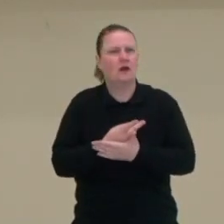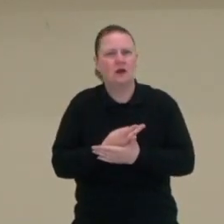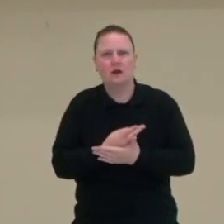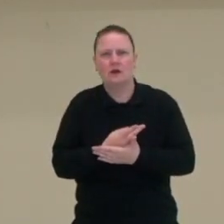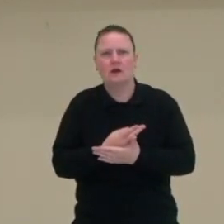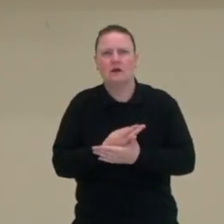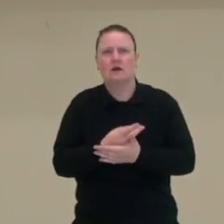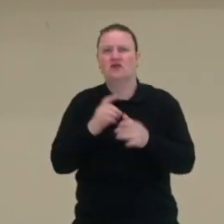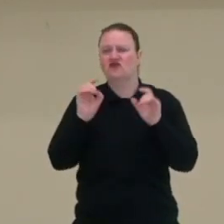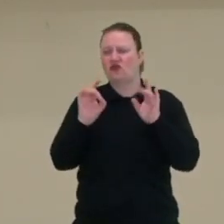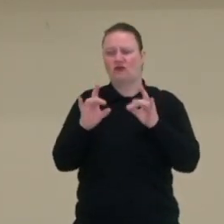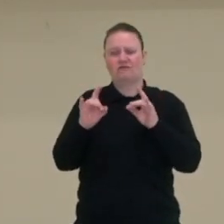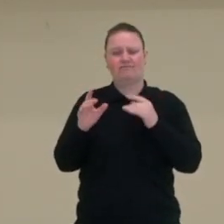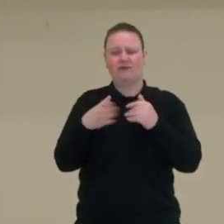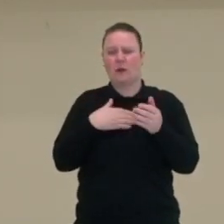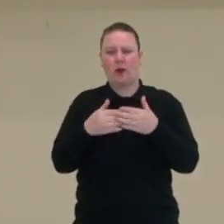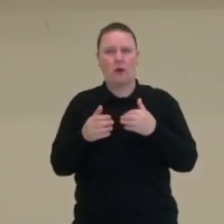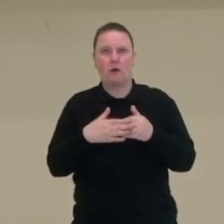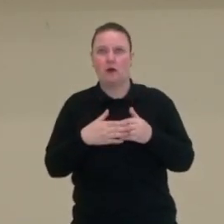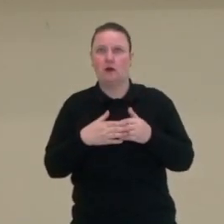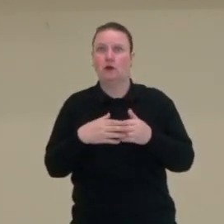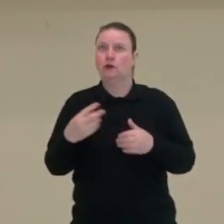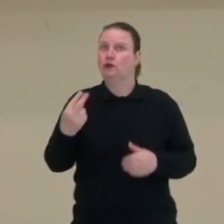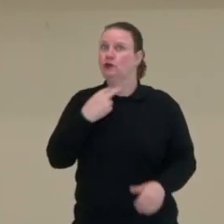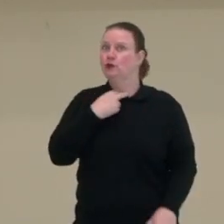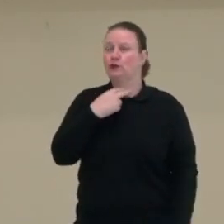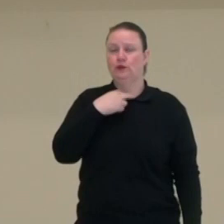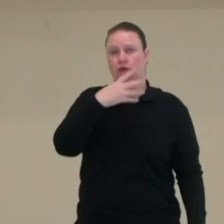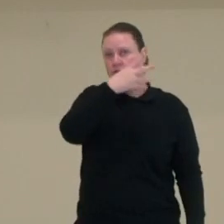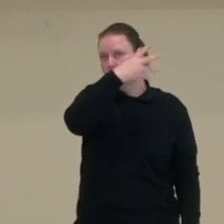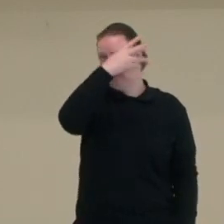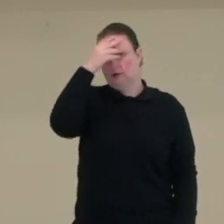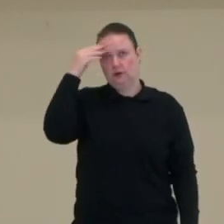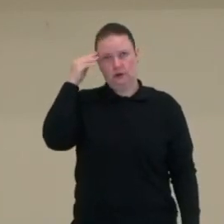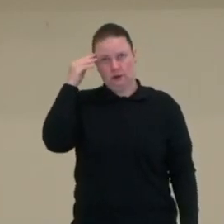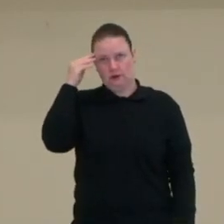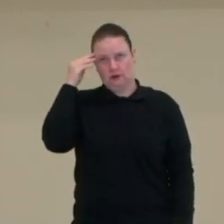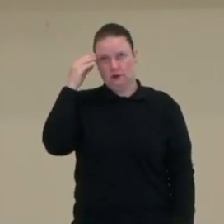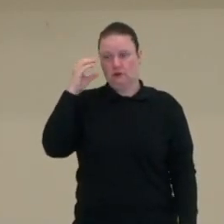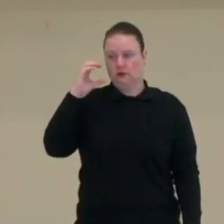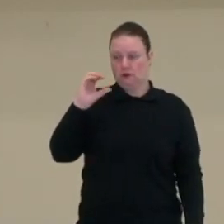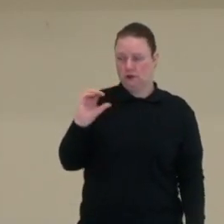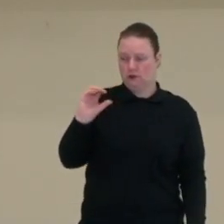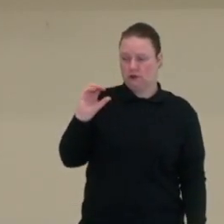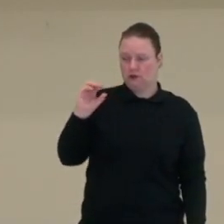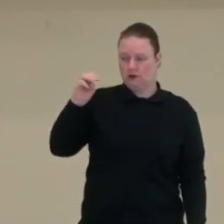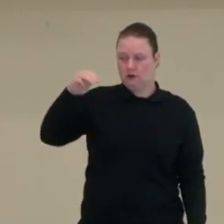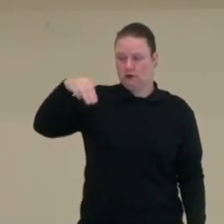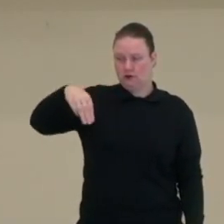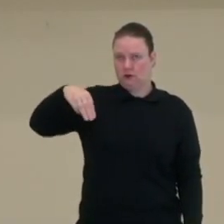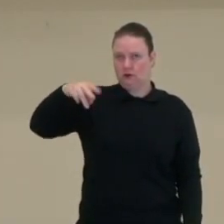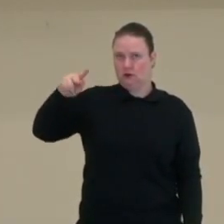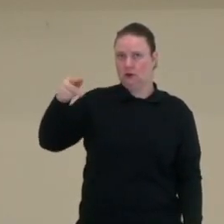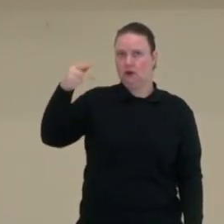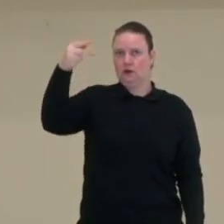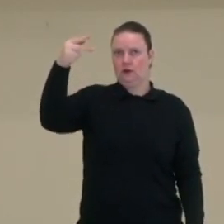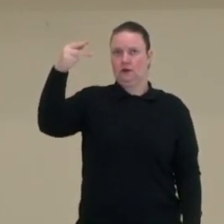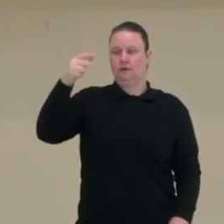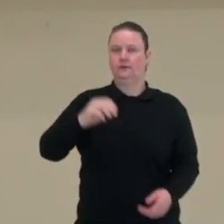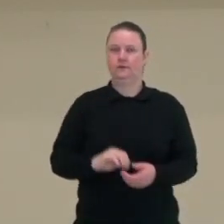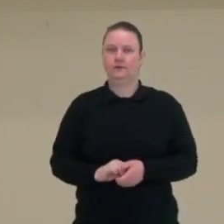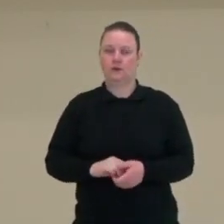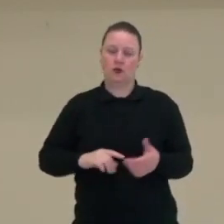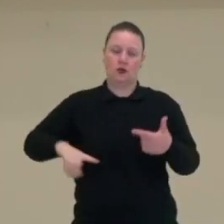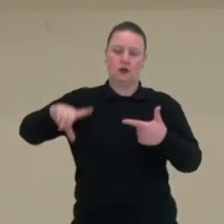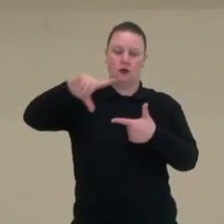uma grandeza, só o comprimento, e não as duas grandezas que formam a área do retângulo, tá?